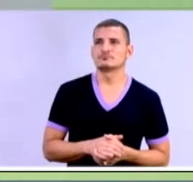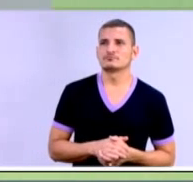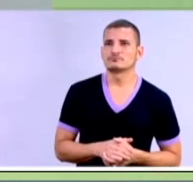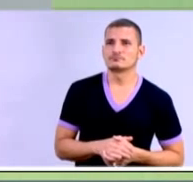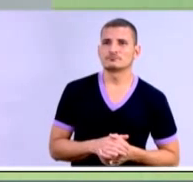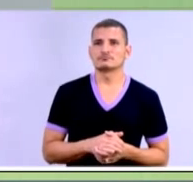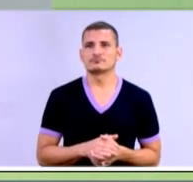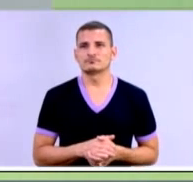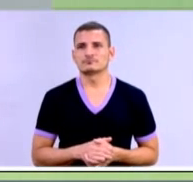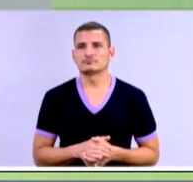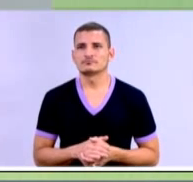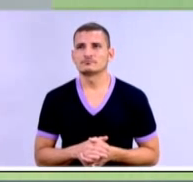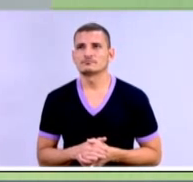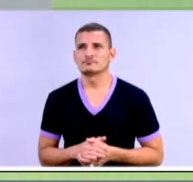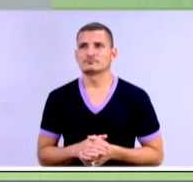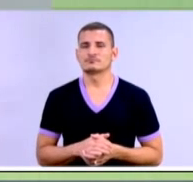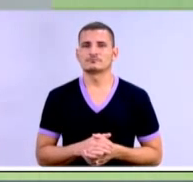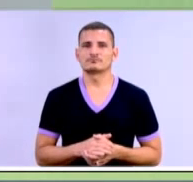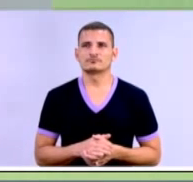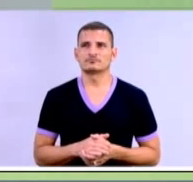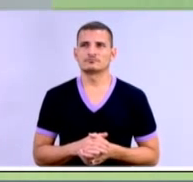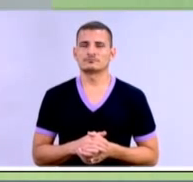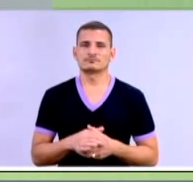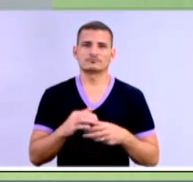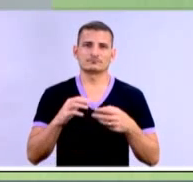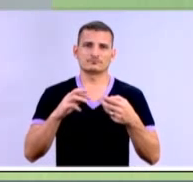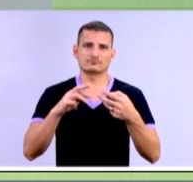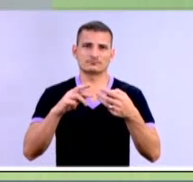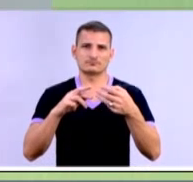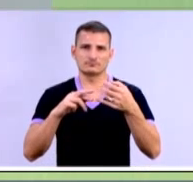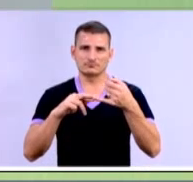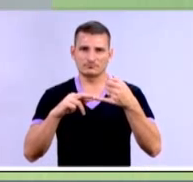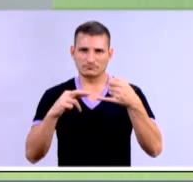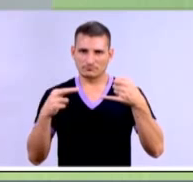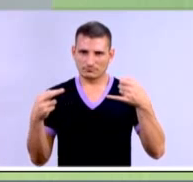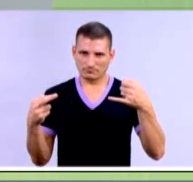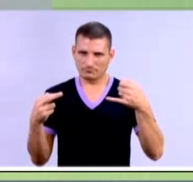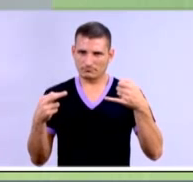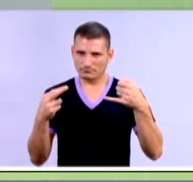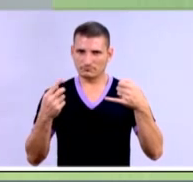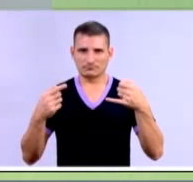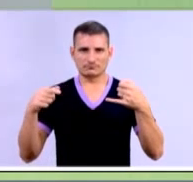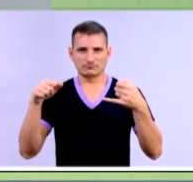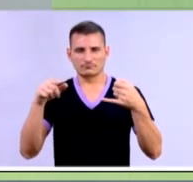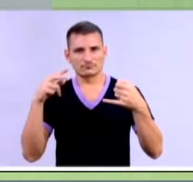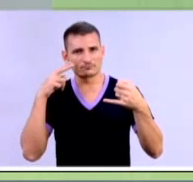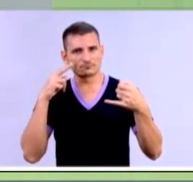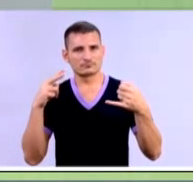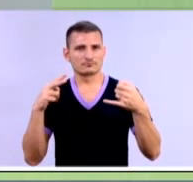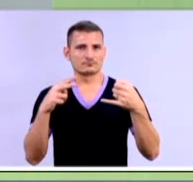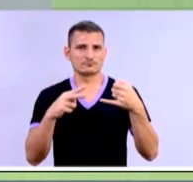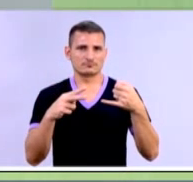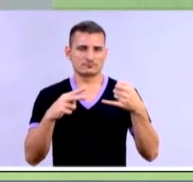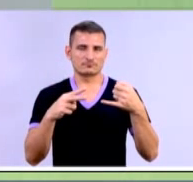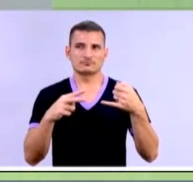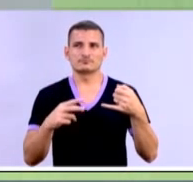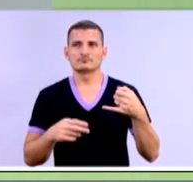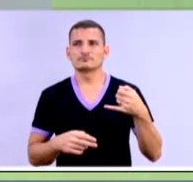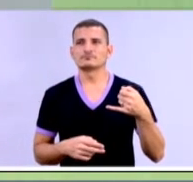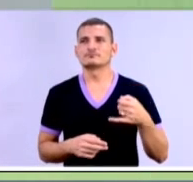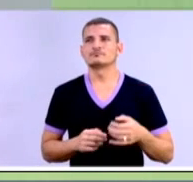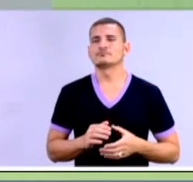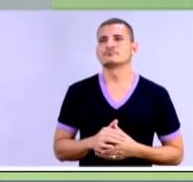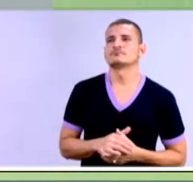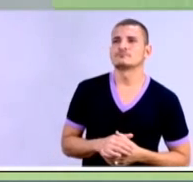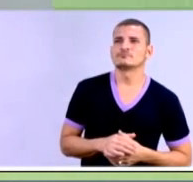Então, esses cabos trançados aí que vocês veem depois nesse conector, voltando àquela imagem que a gente falou no início. E